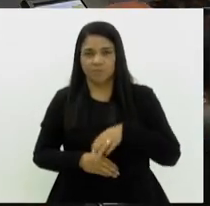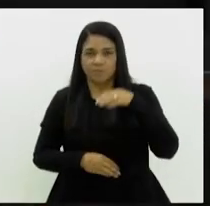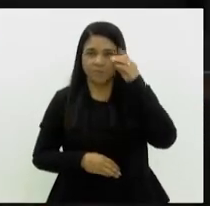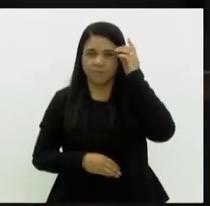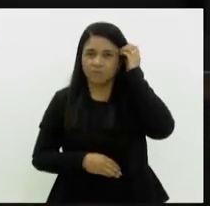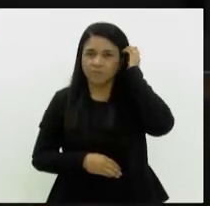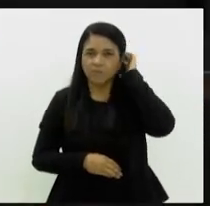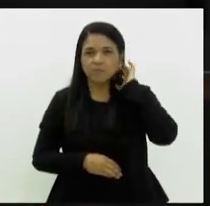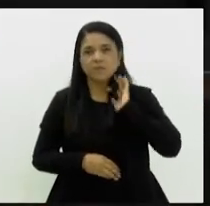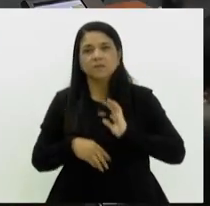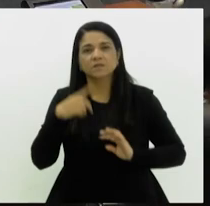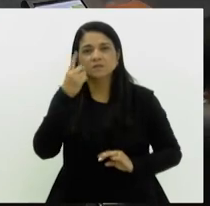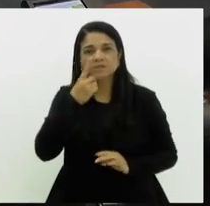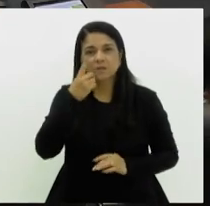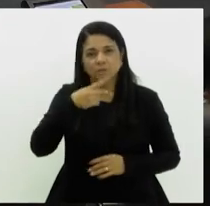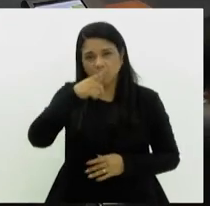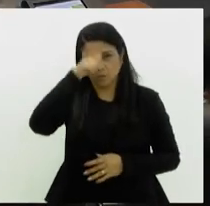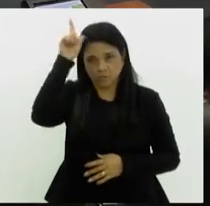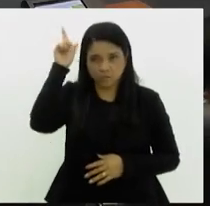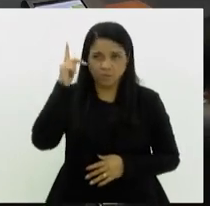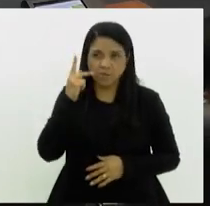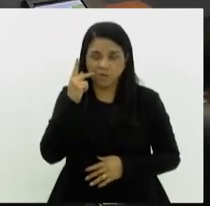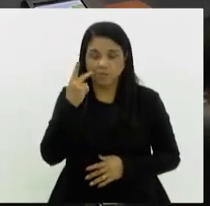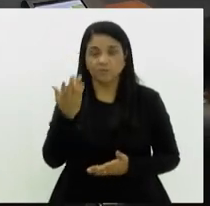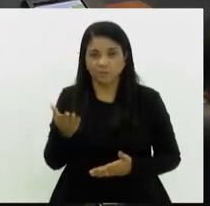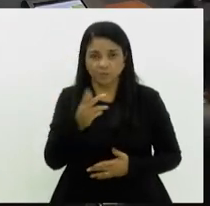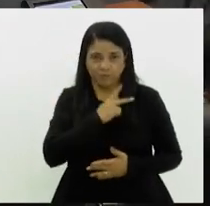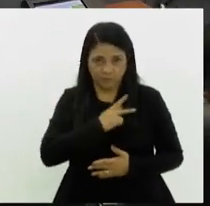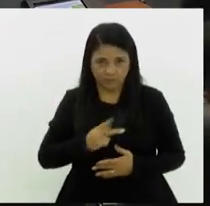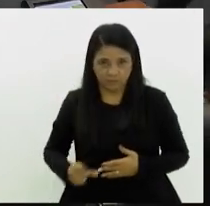Deputado Luiz Paulo, por favor. Presidente,